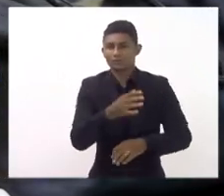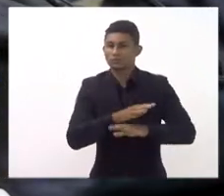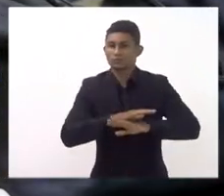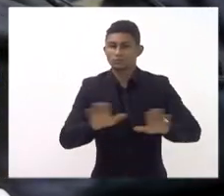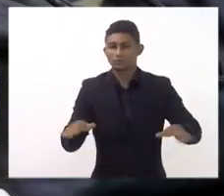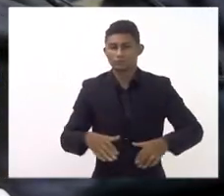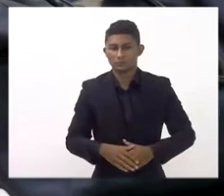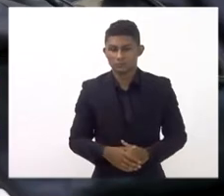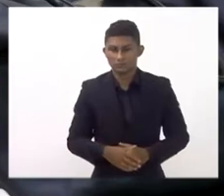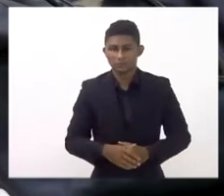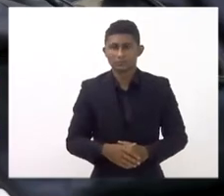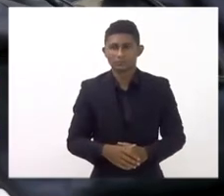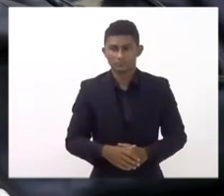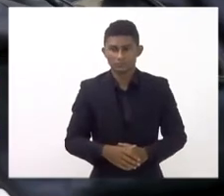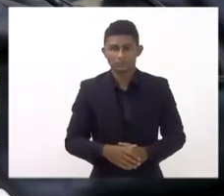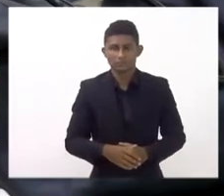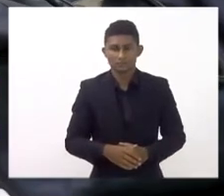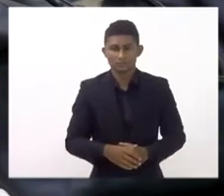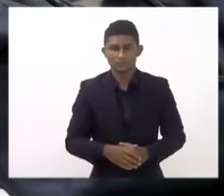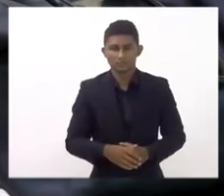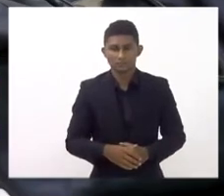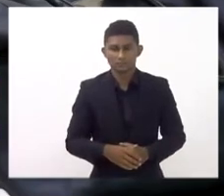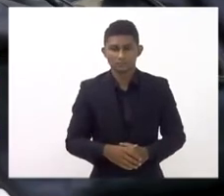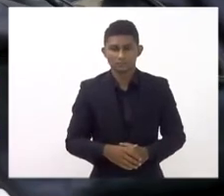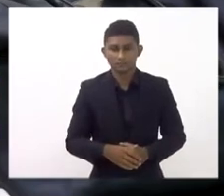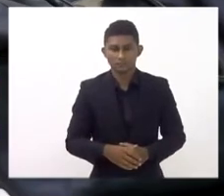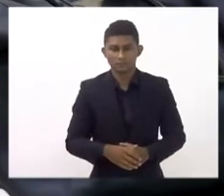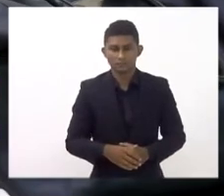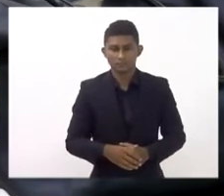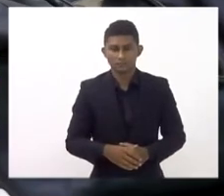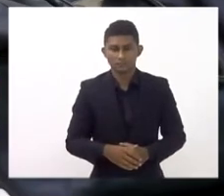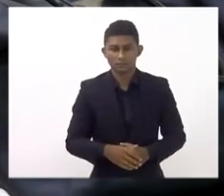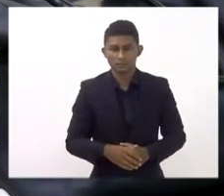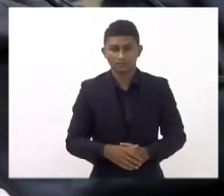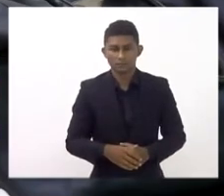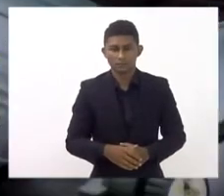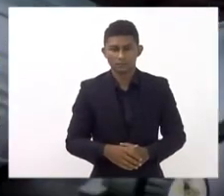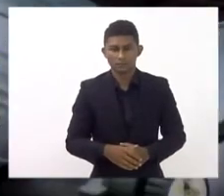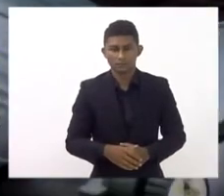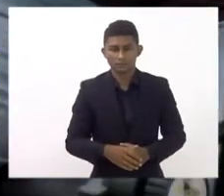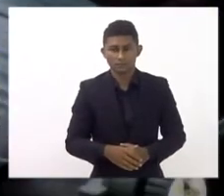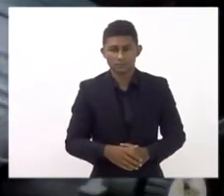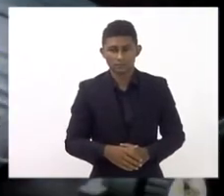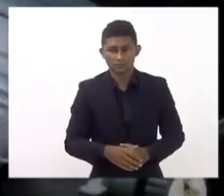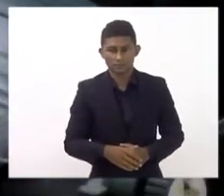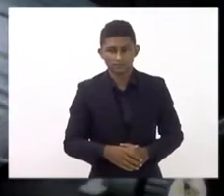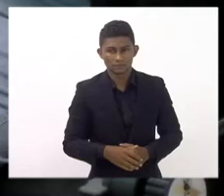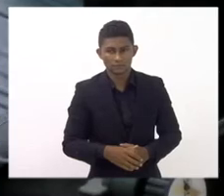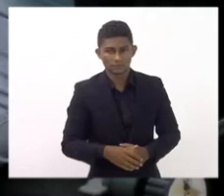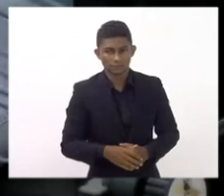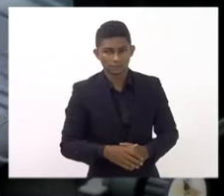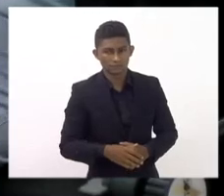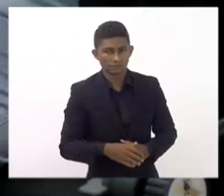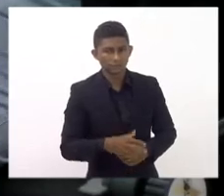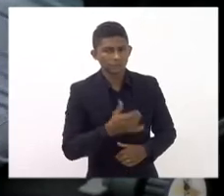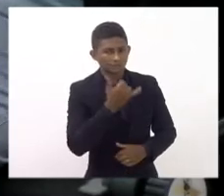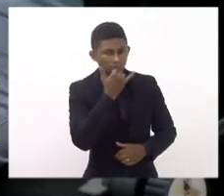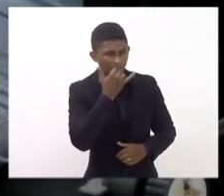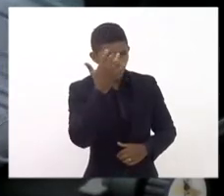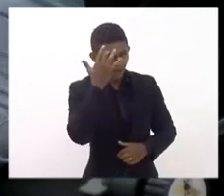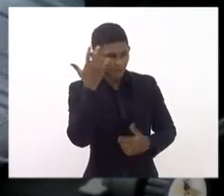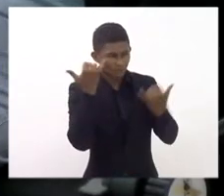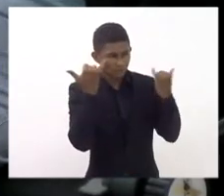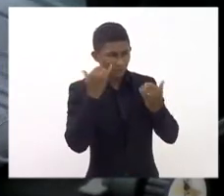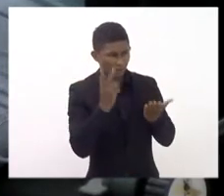Estudantes nessa... sim. Não, desculpa, a reitora deve ter passado o dado errado. Só o